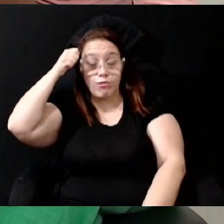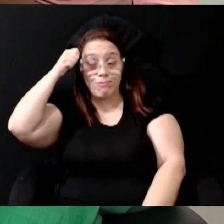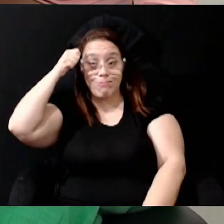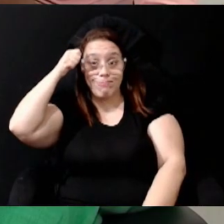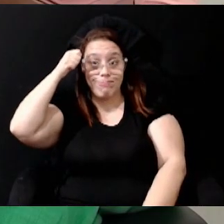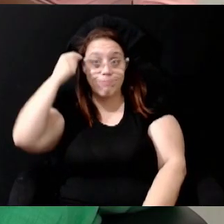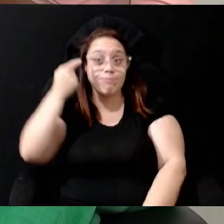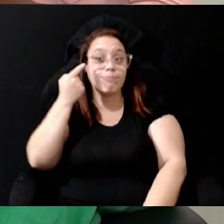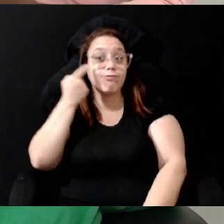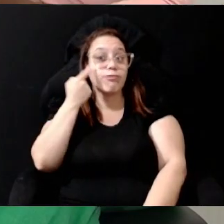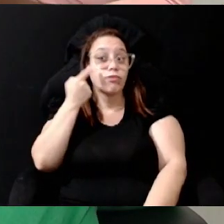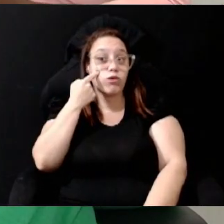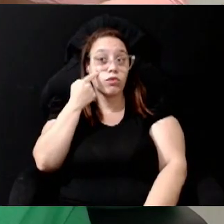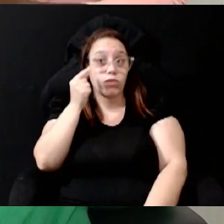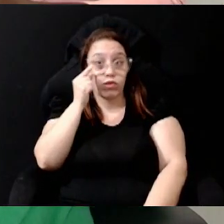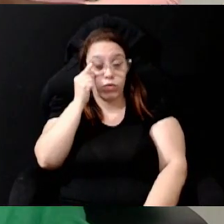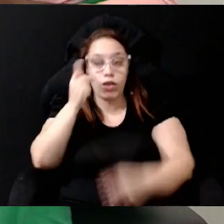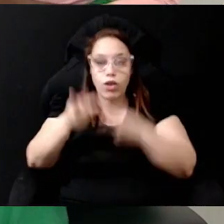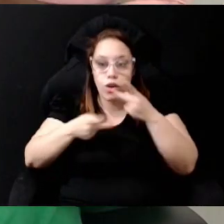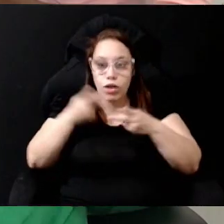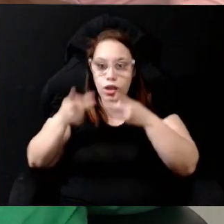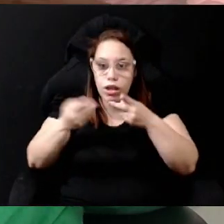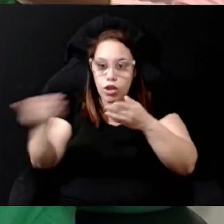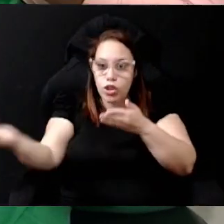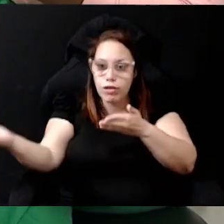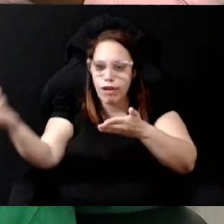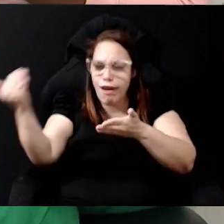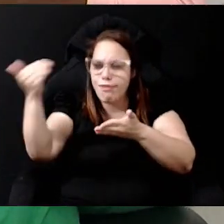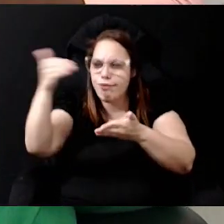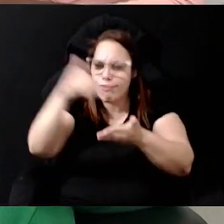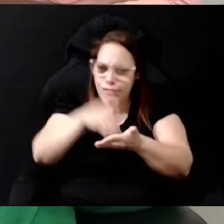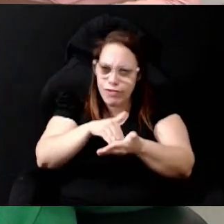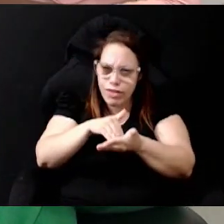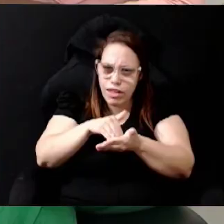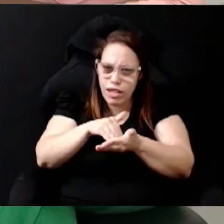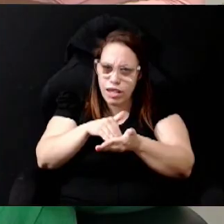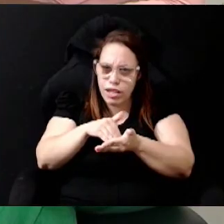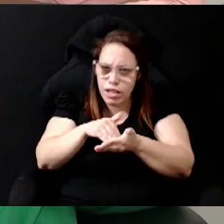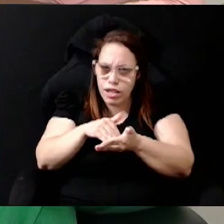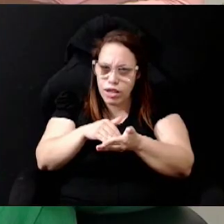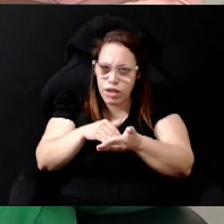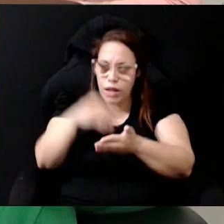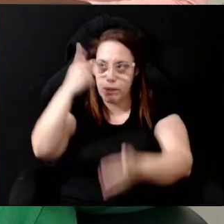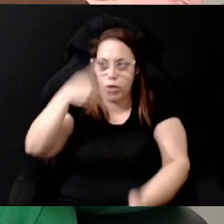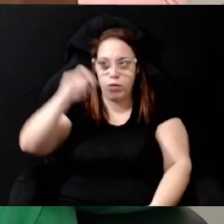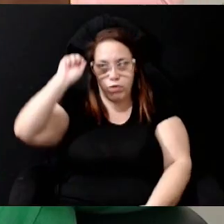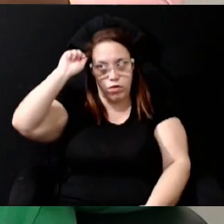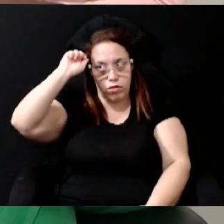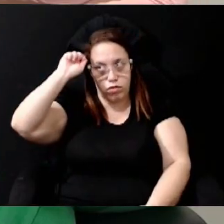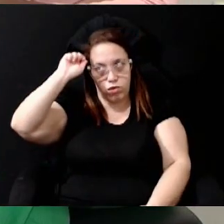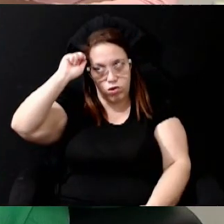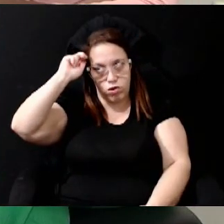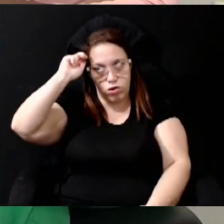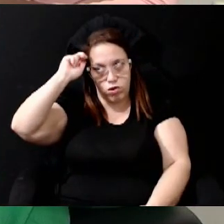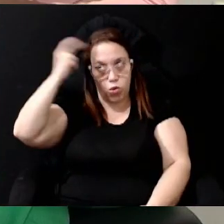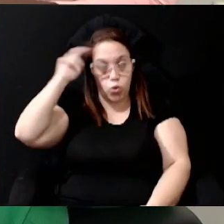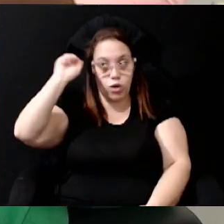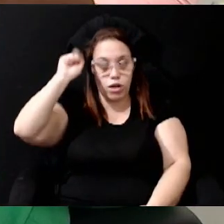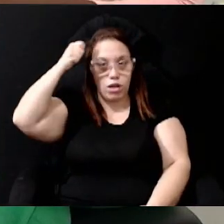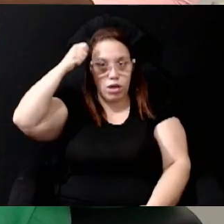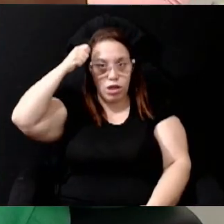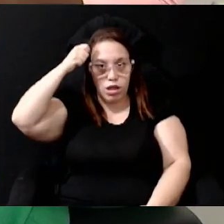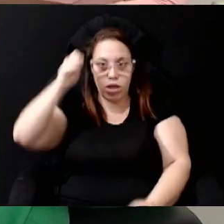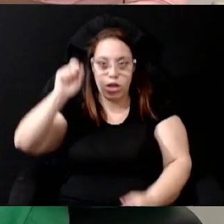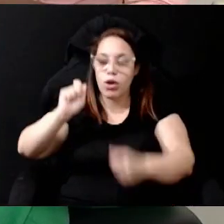Negra. Da gente trazer, realmente, isso que eu acabei de falar, né? De trazer a questão da cultura afro, né?